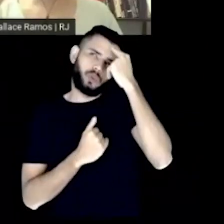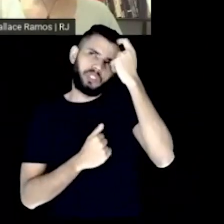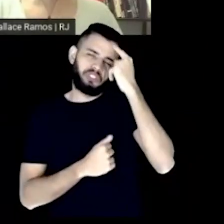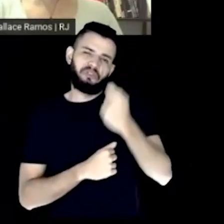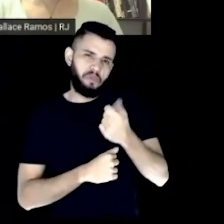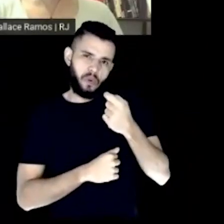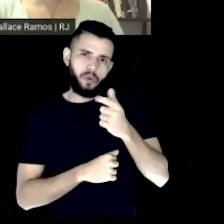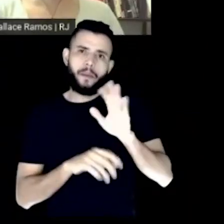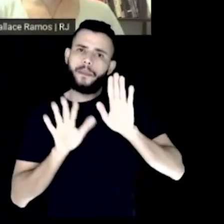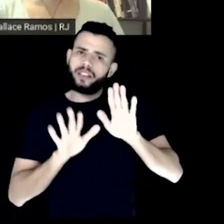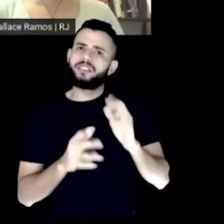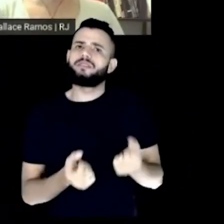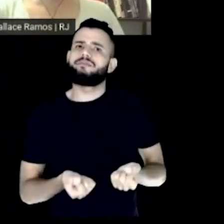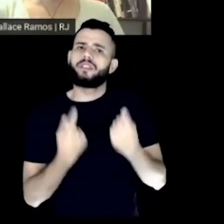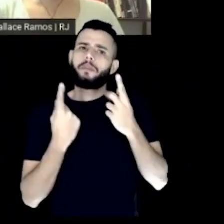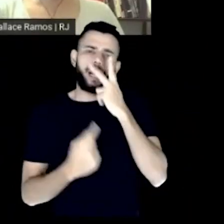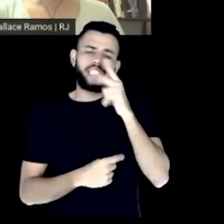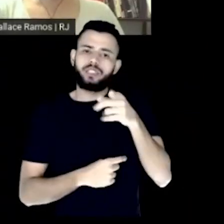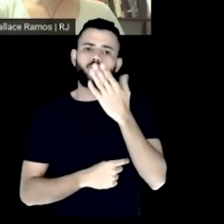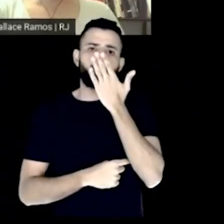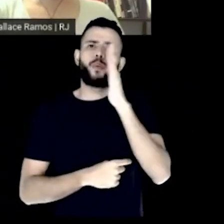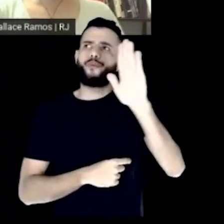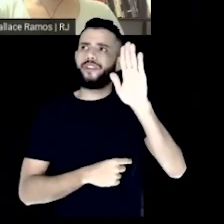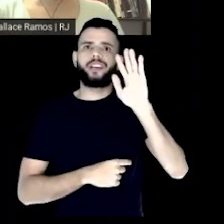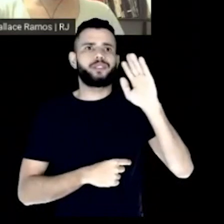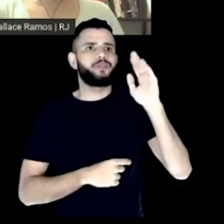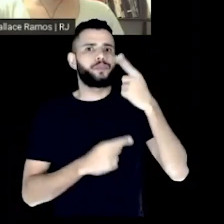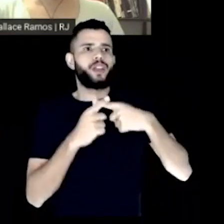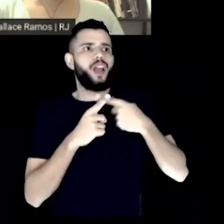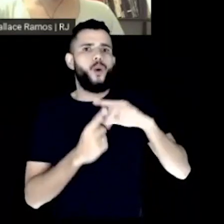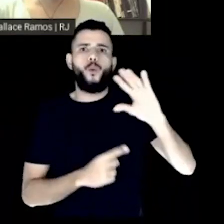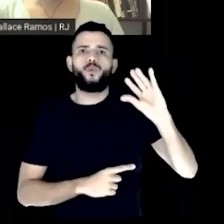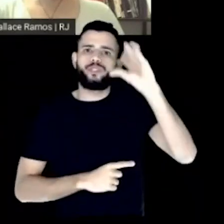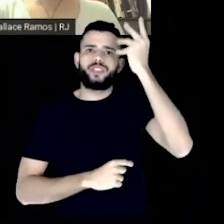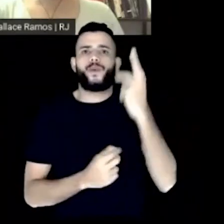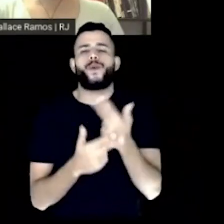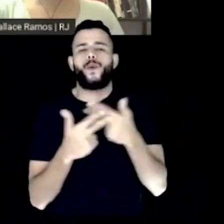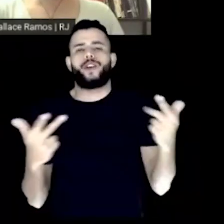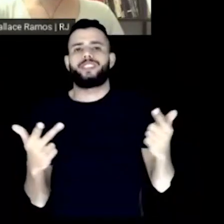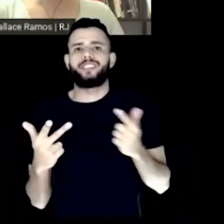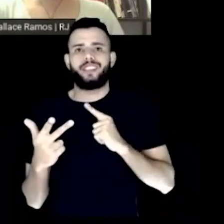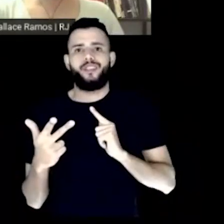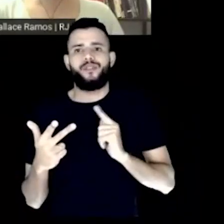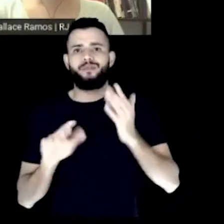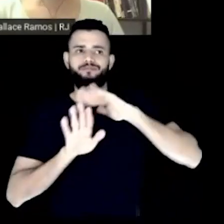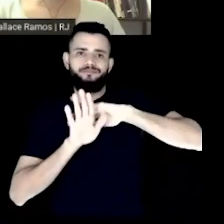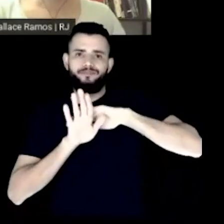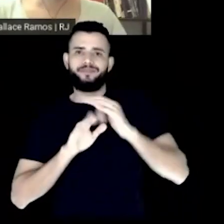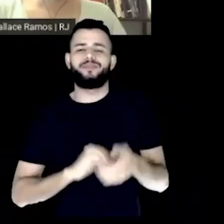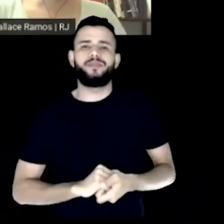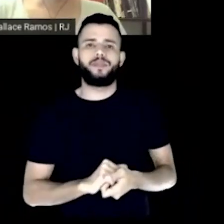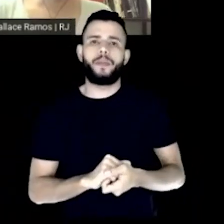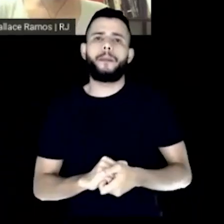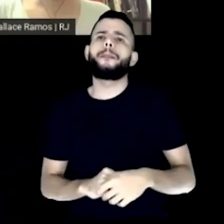parece a menos criativa para mim. Mas é muito louco como acabou muito profético mesmo, assim. Acabou refletindo coisas que estavam acontecendo. Sim, na nossa